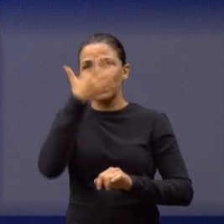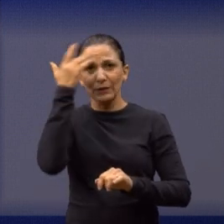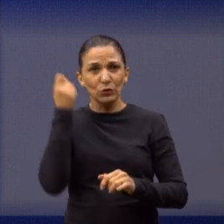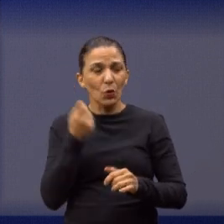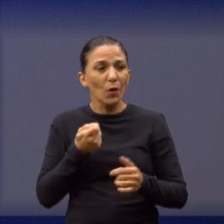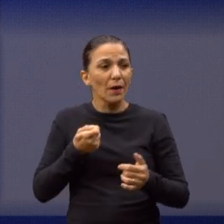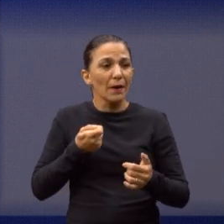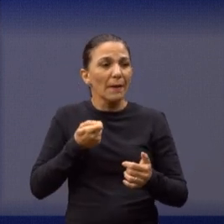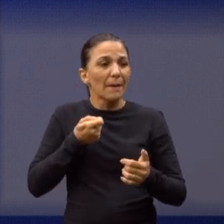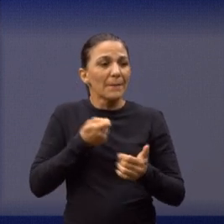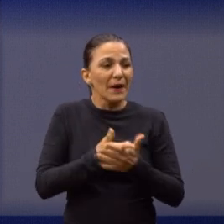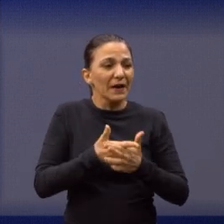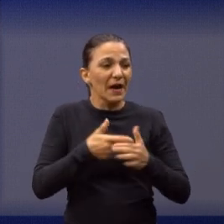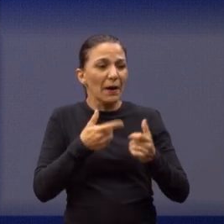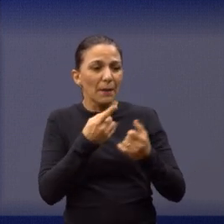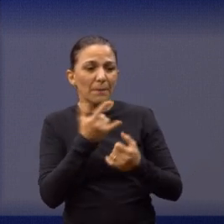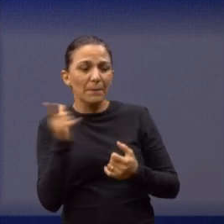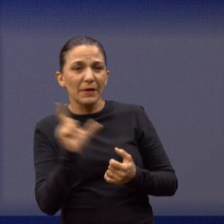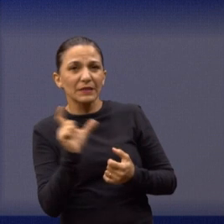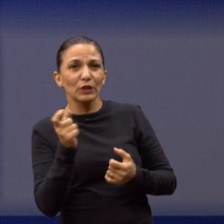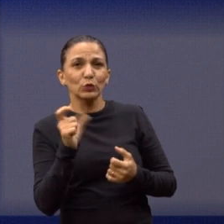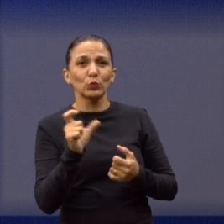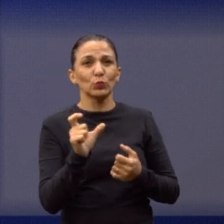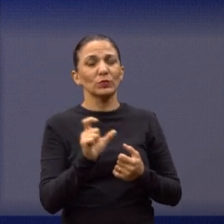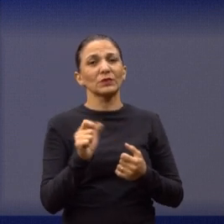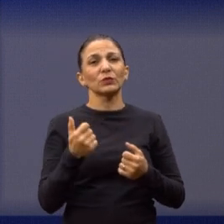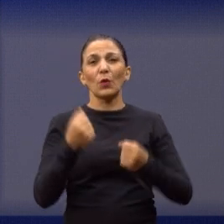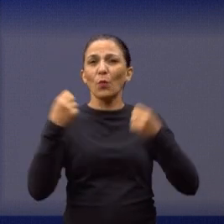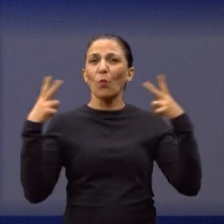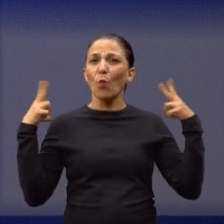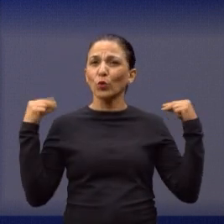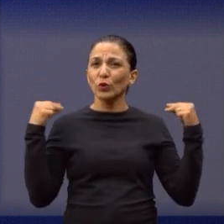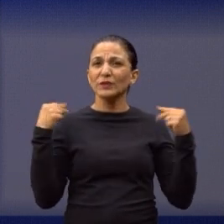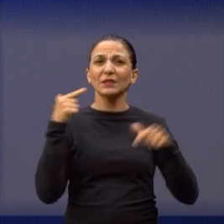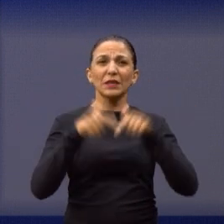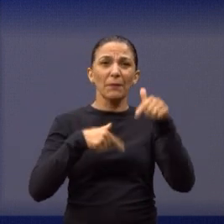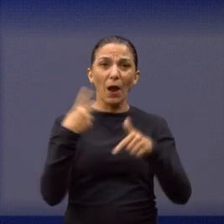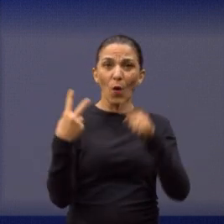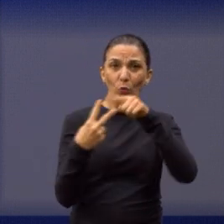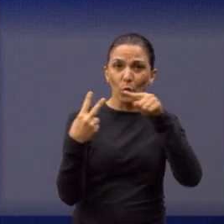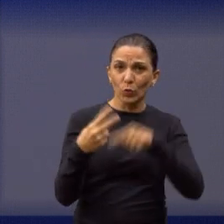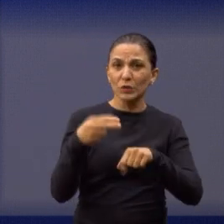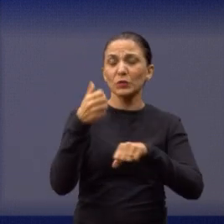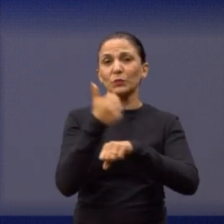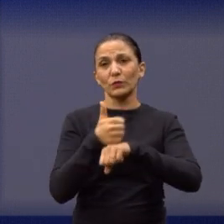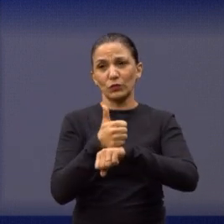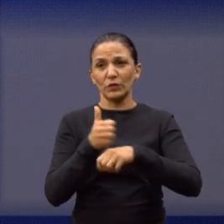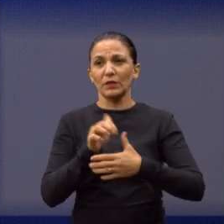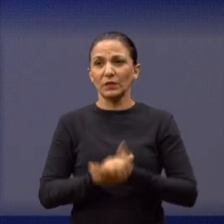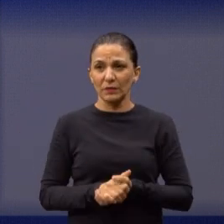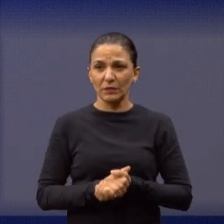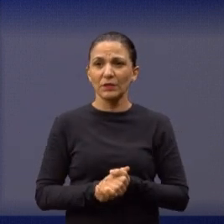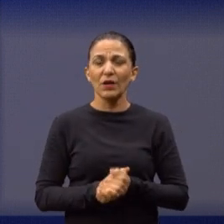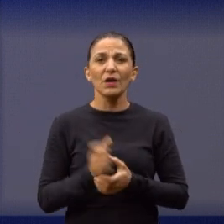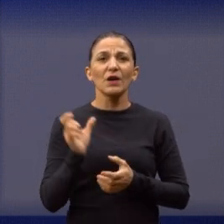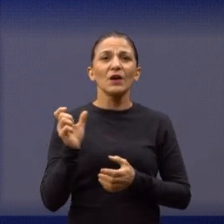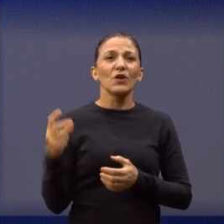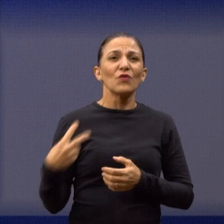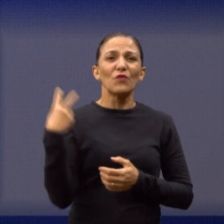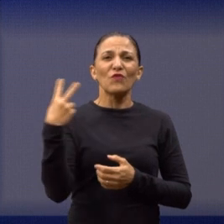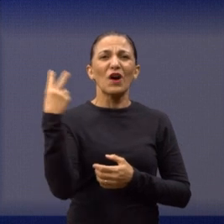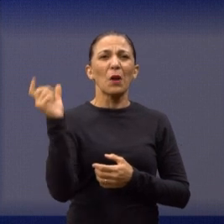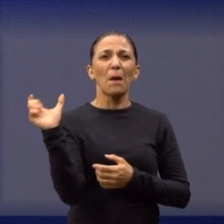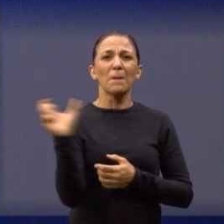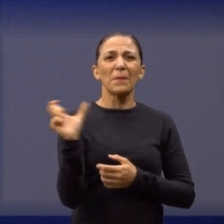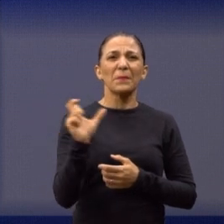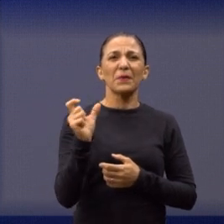do motorista, que tem que fazer o trabalho de 2. E isso não é só na linha que eu pego, praticamente em todas, sem contar o valor da passagem, que está altíssima